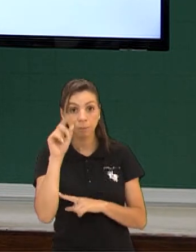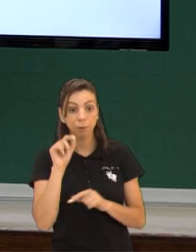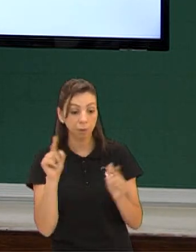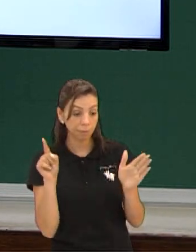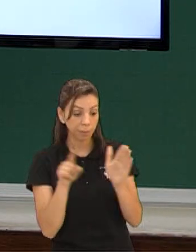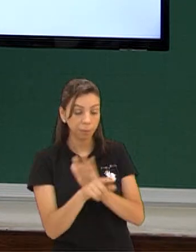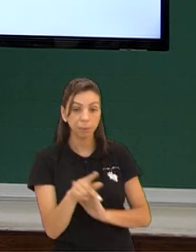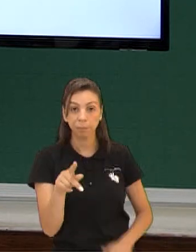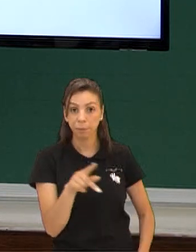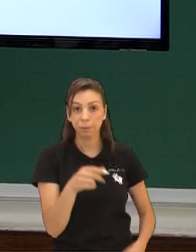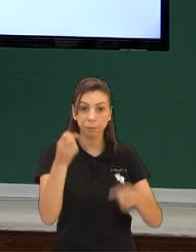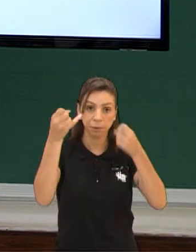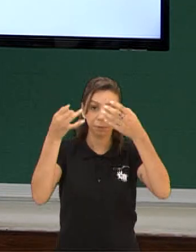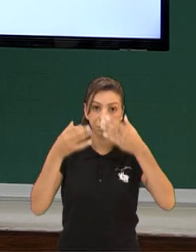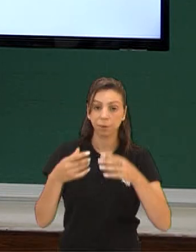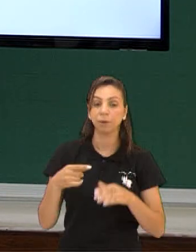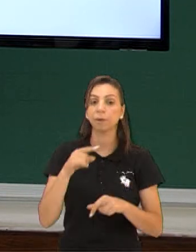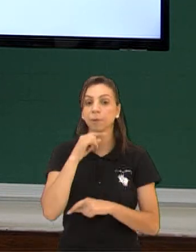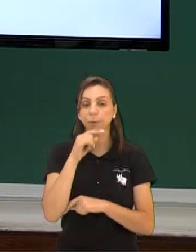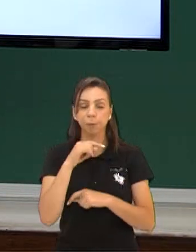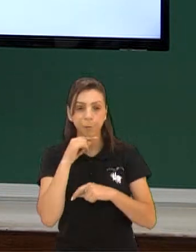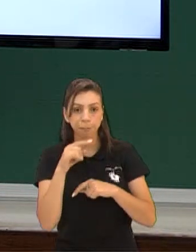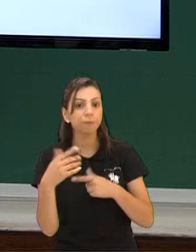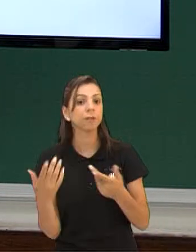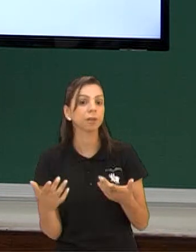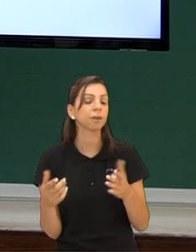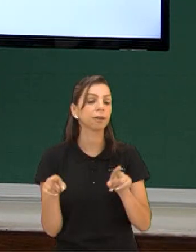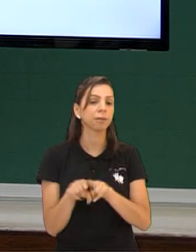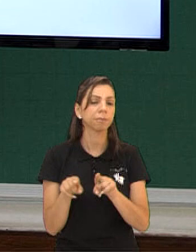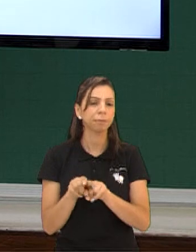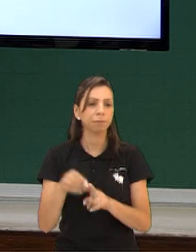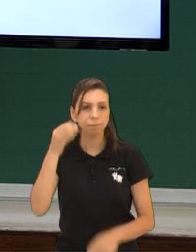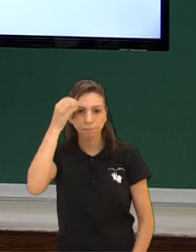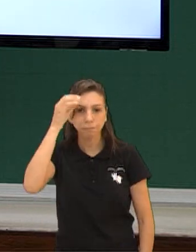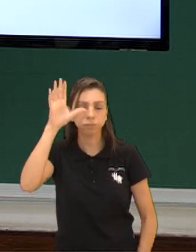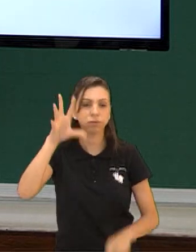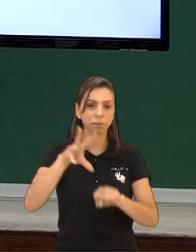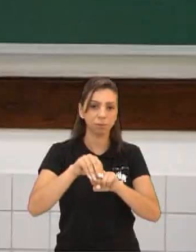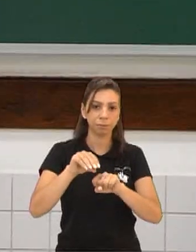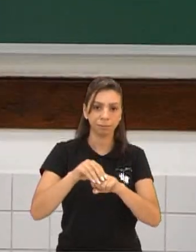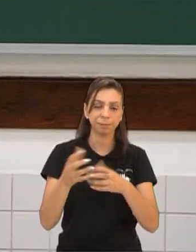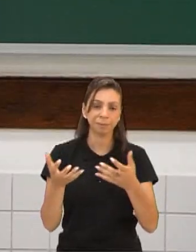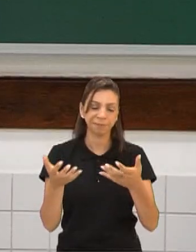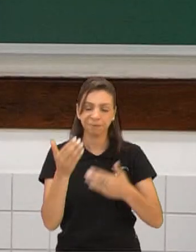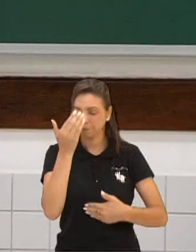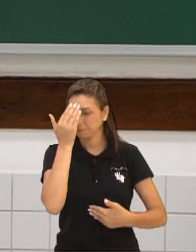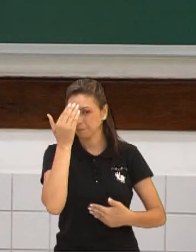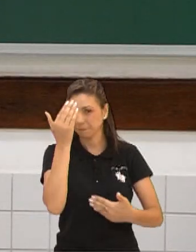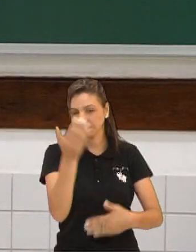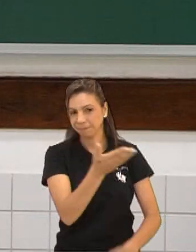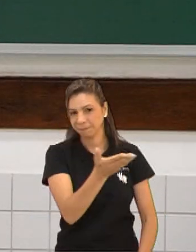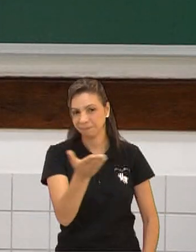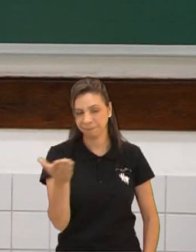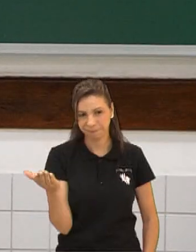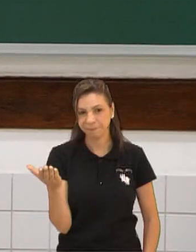para explicar as dúvidas que você ainda tiver e para aprofundar ainda mais esses conhecimentos. A minha gratidão a cada